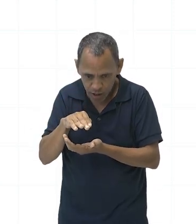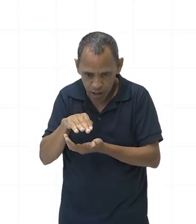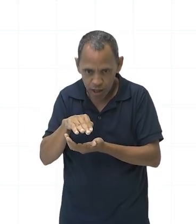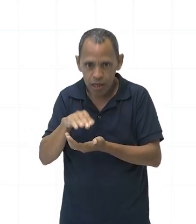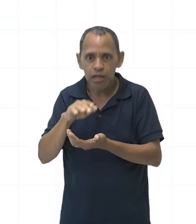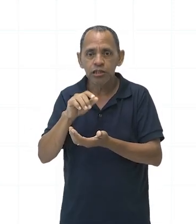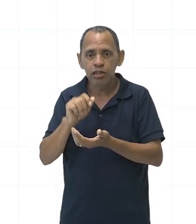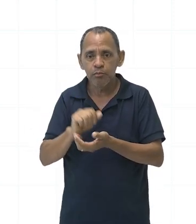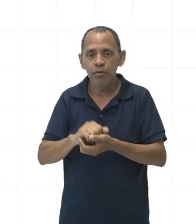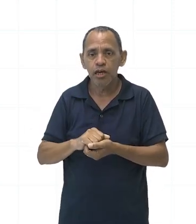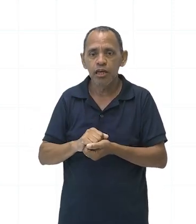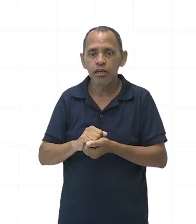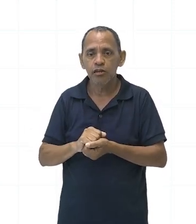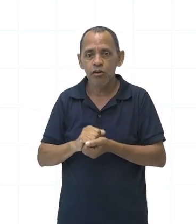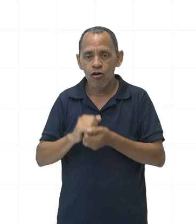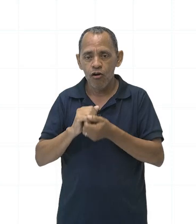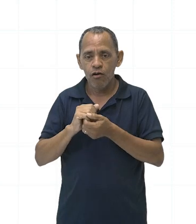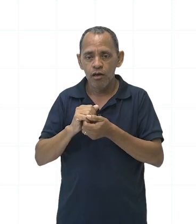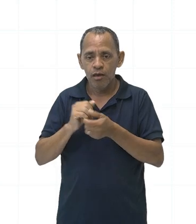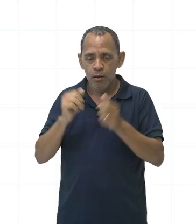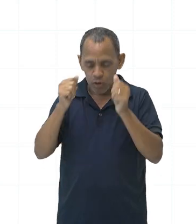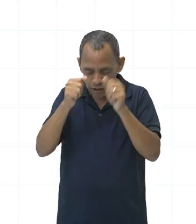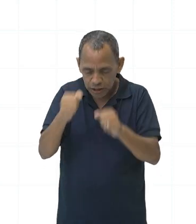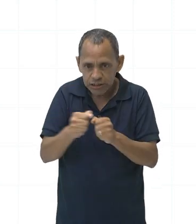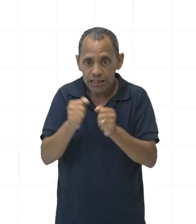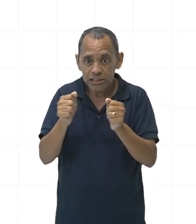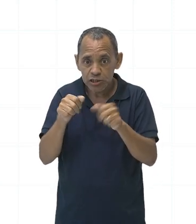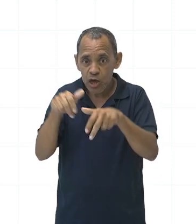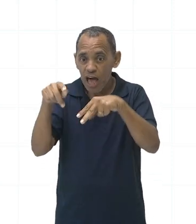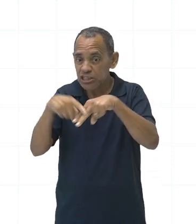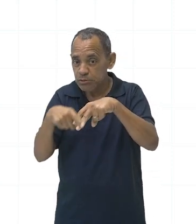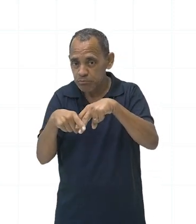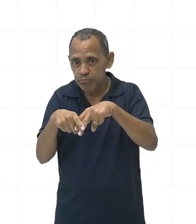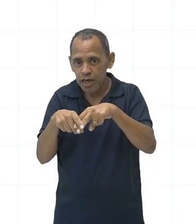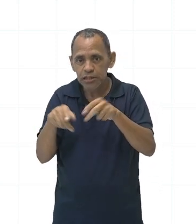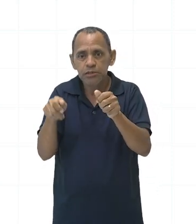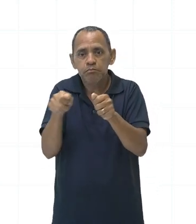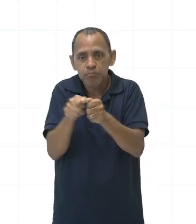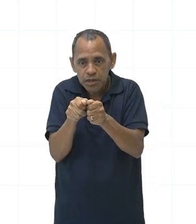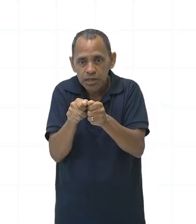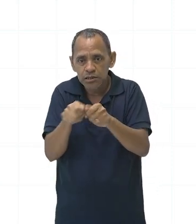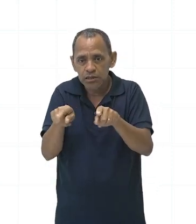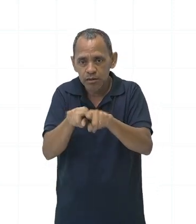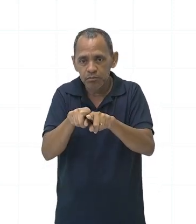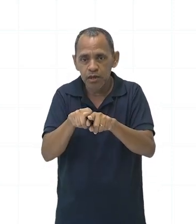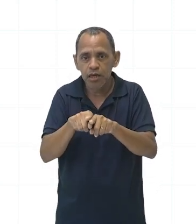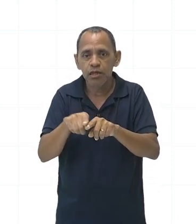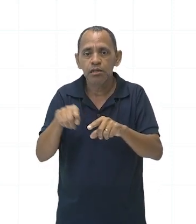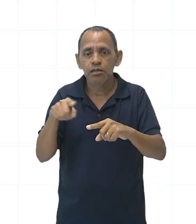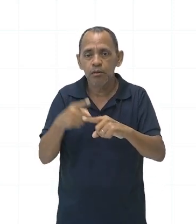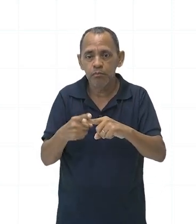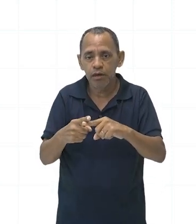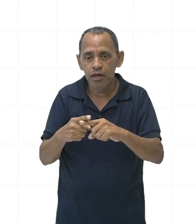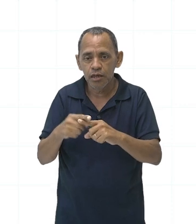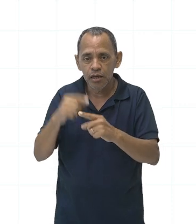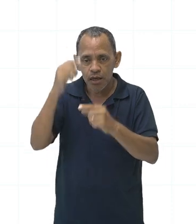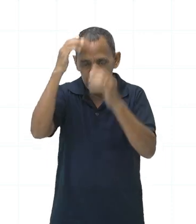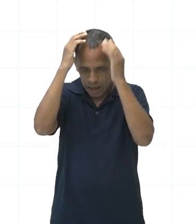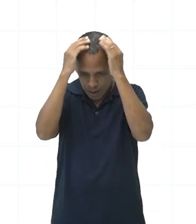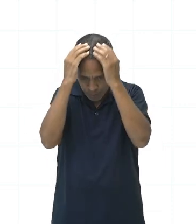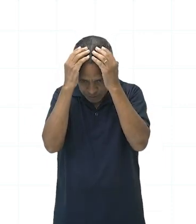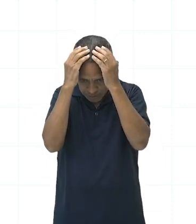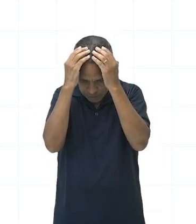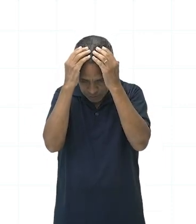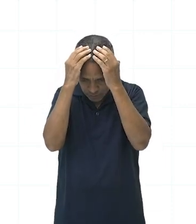você vai pressionar um pouco a cabeça para baixo, tá bom? Outro passo, manter a cabeça